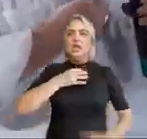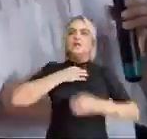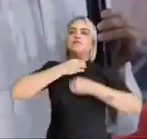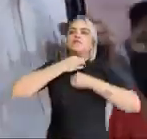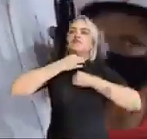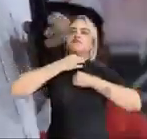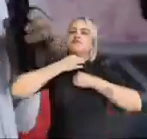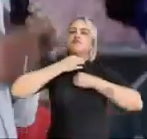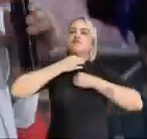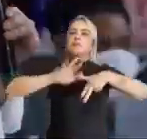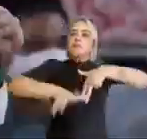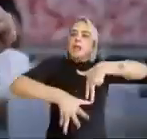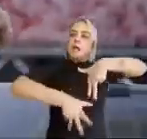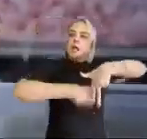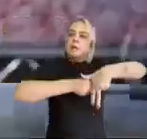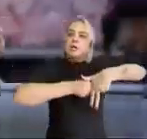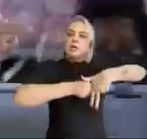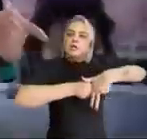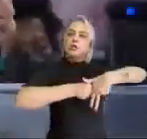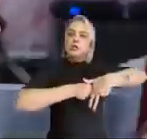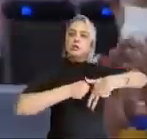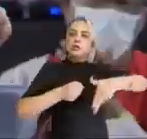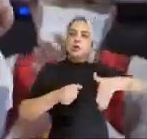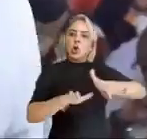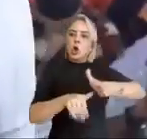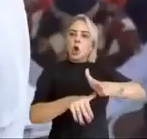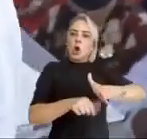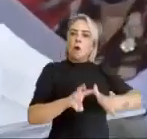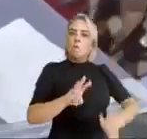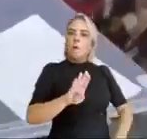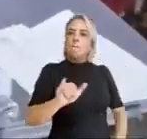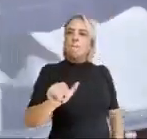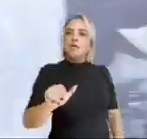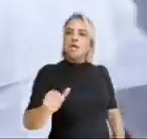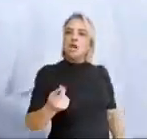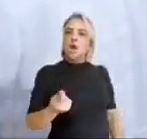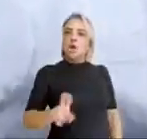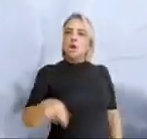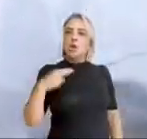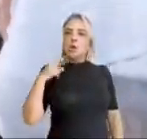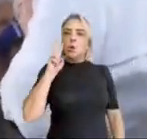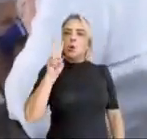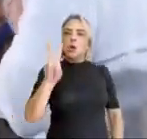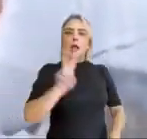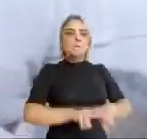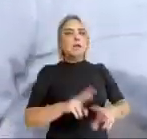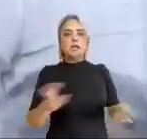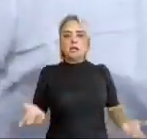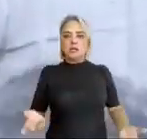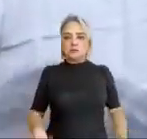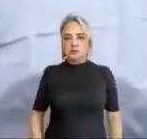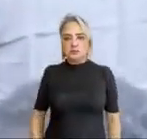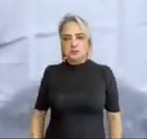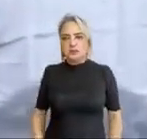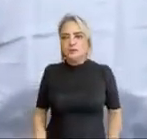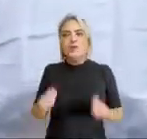roubou bilhões e nunca é preso e ainda ocupa cargo de autoridade nesse país.